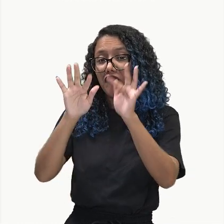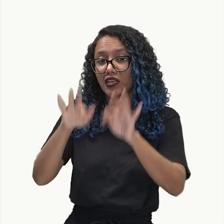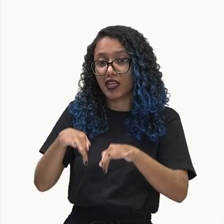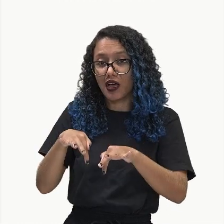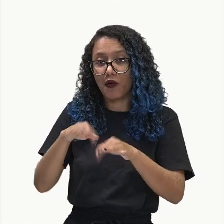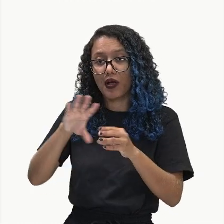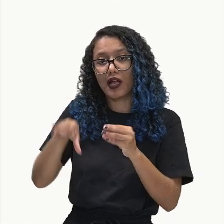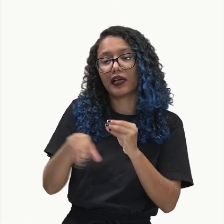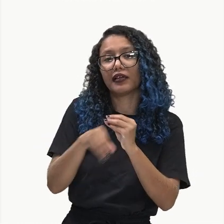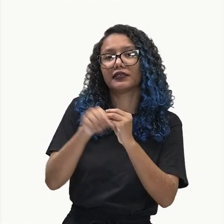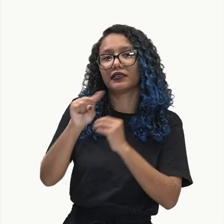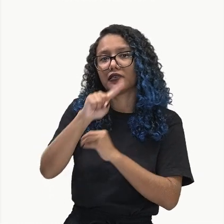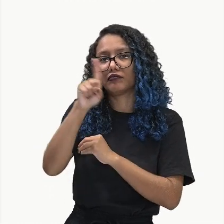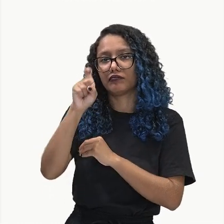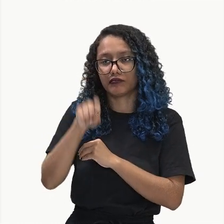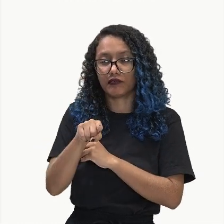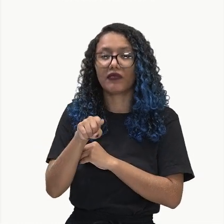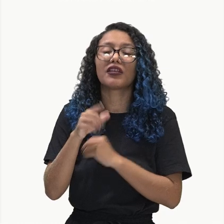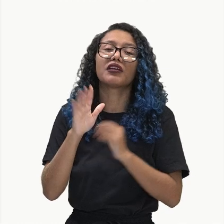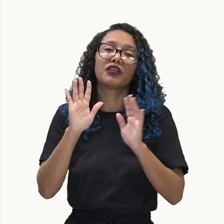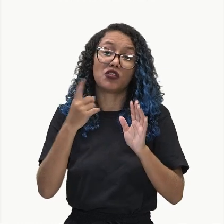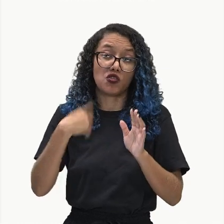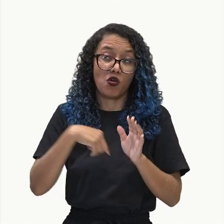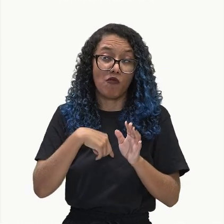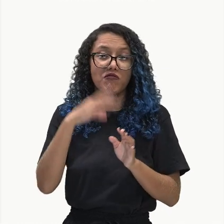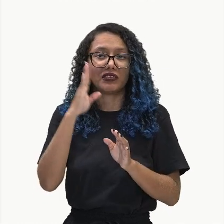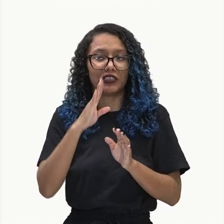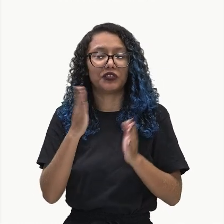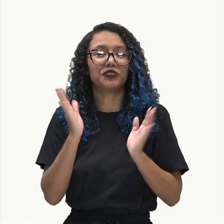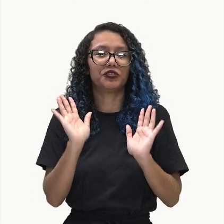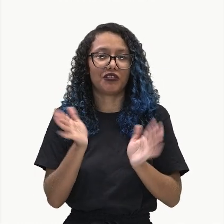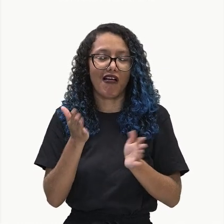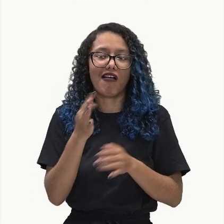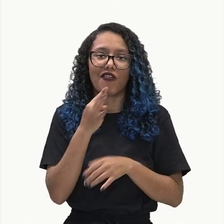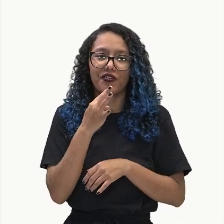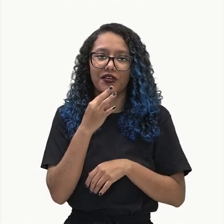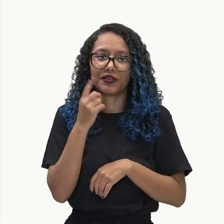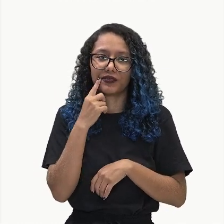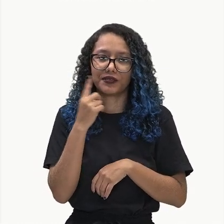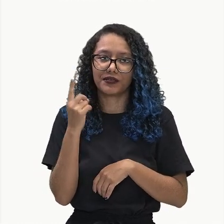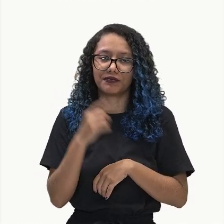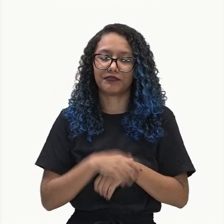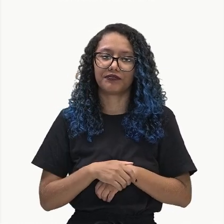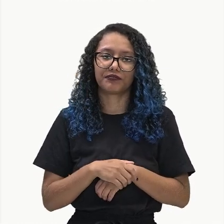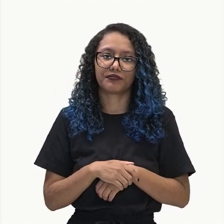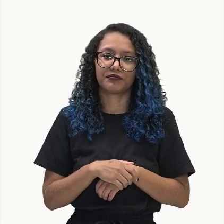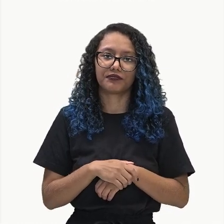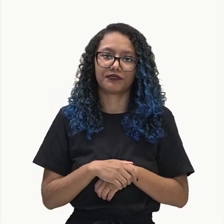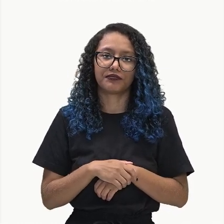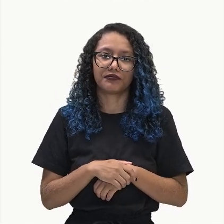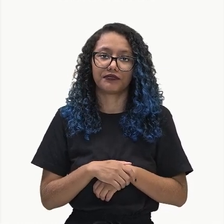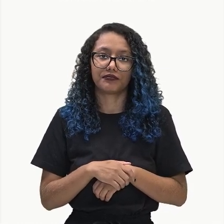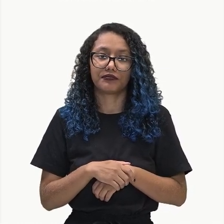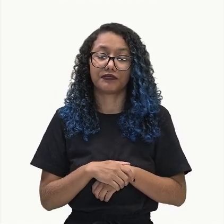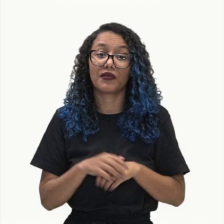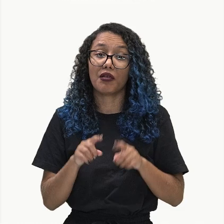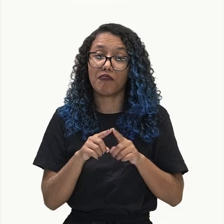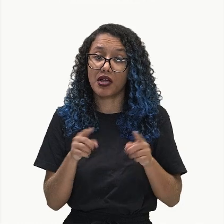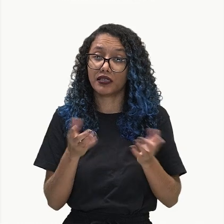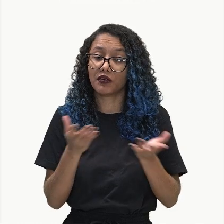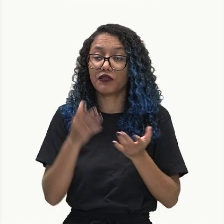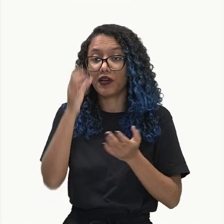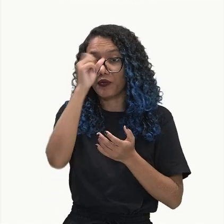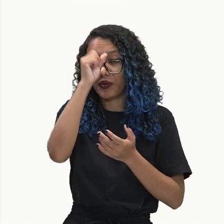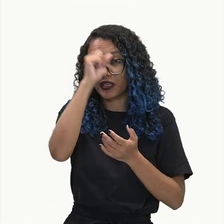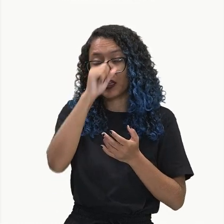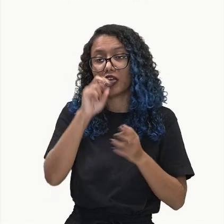bem conhecido por nós, os brasileiros. Nós não sabemos bem de este aqui, mas hoje sim vamos a saber. Então, o